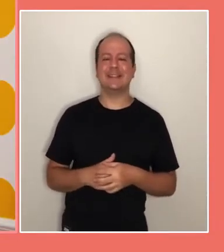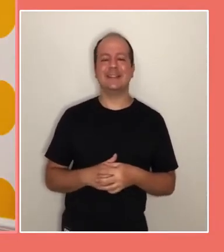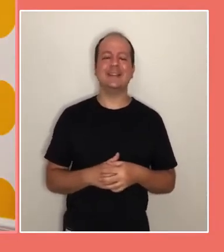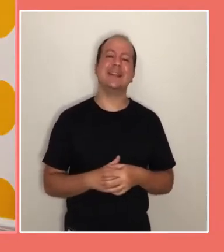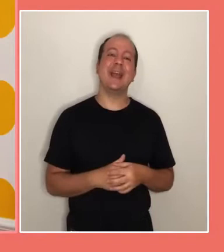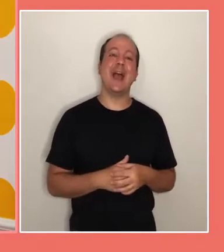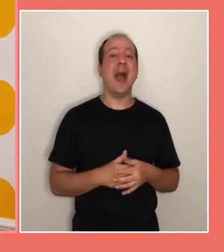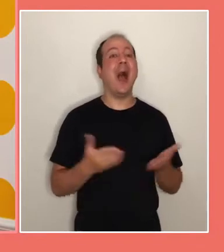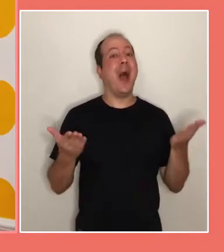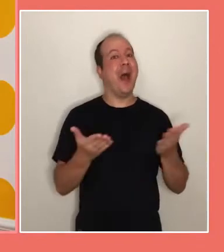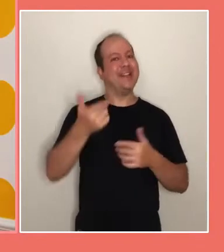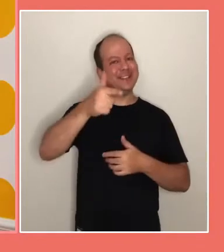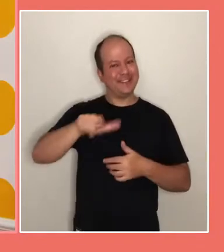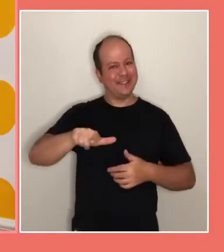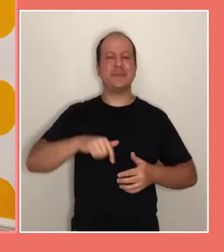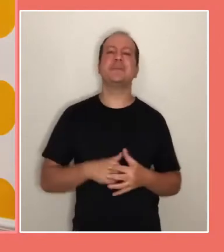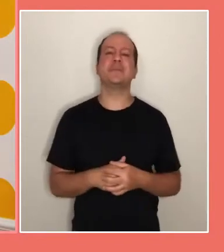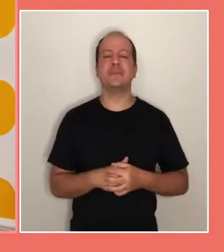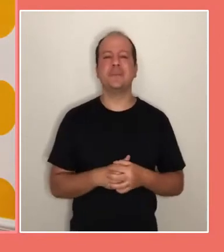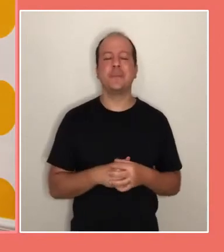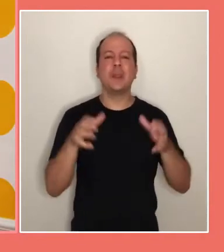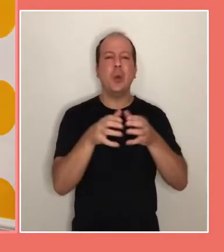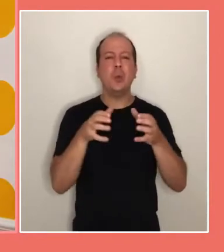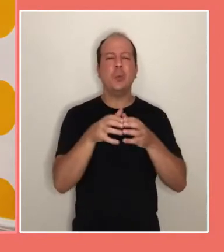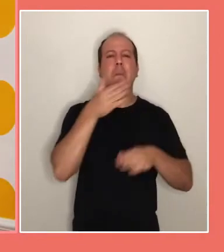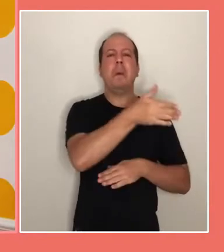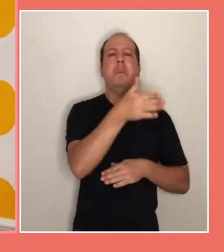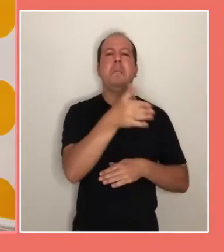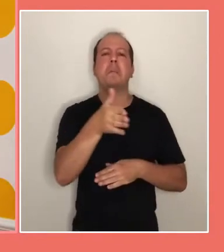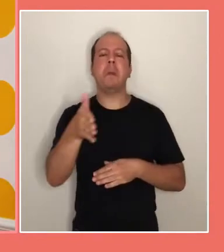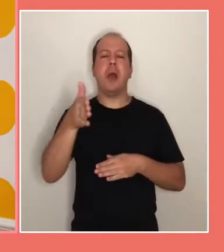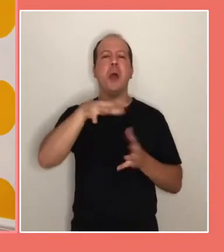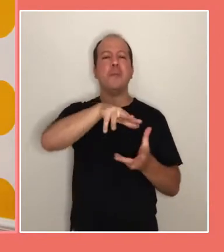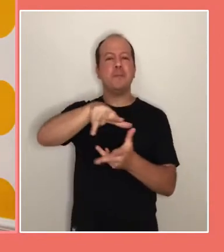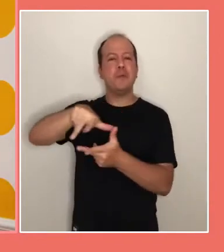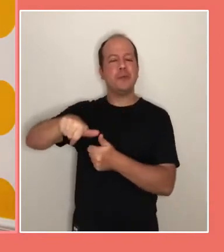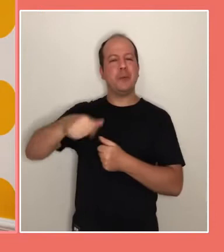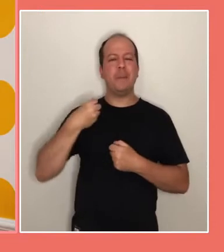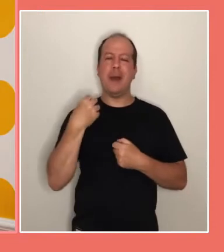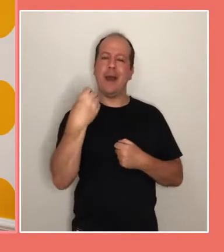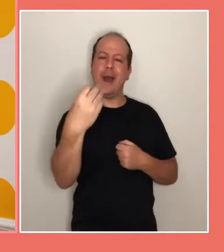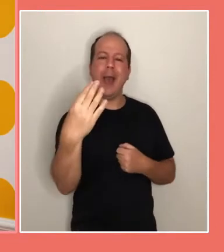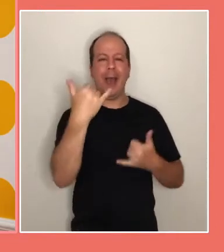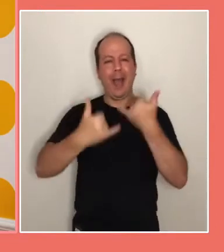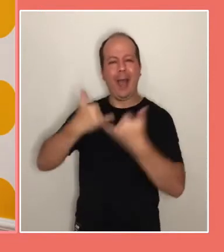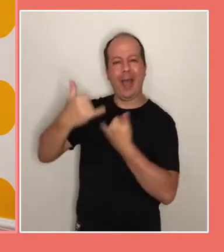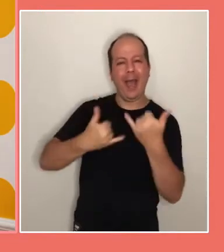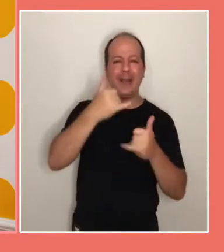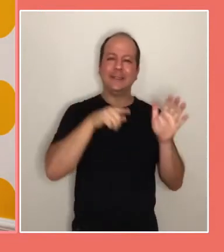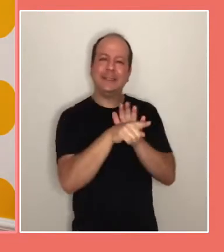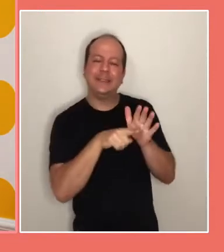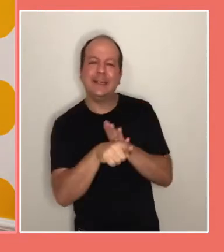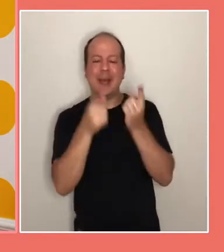Olha eles aí outra vez! O duo que percorre mundo afora pesquisando músicas e brincadeiras agora apresenta